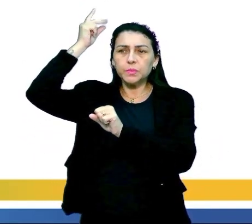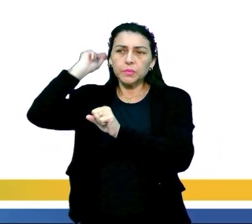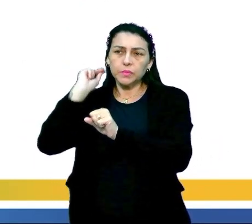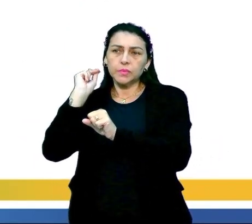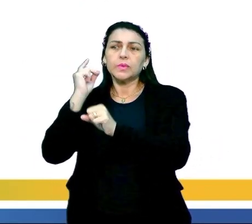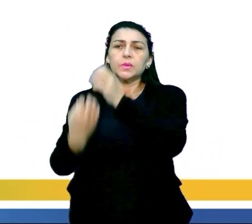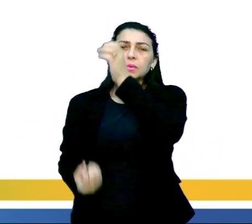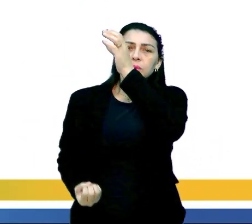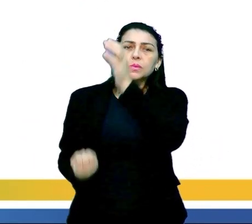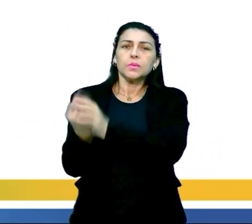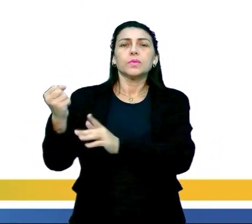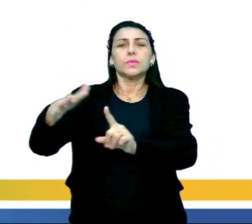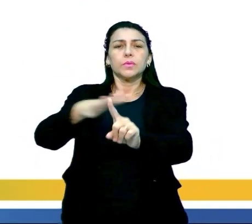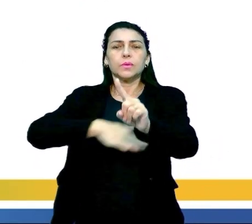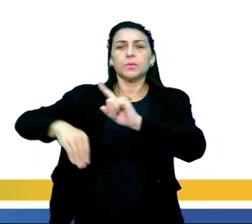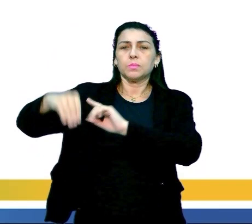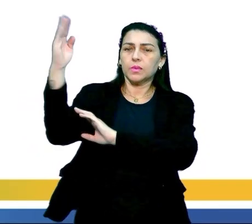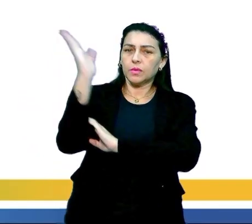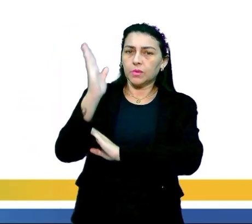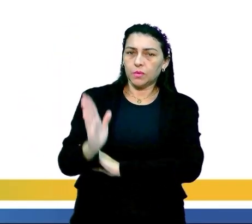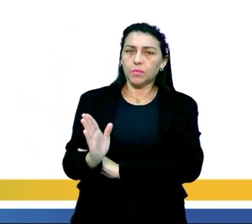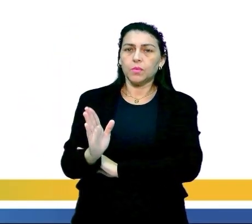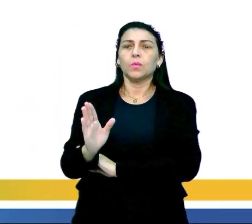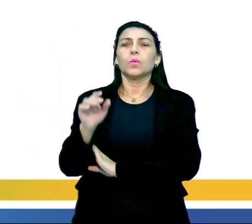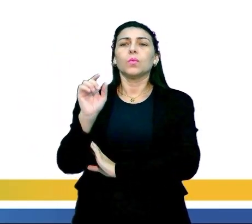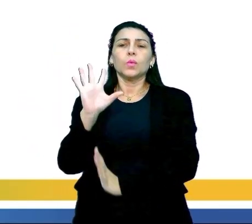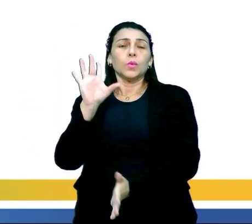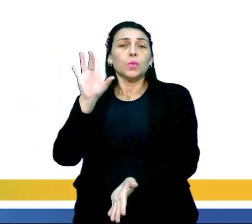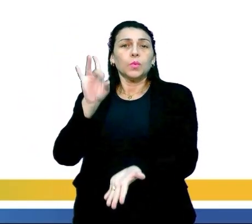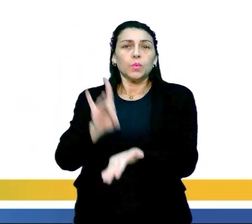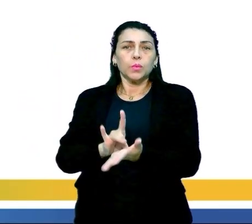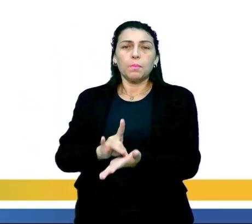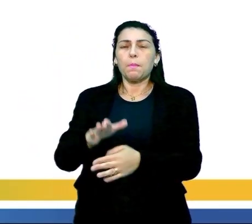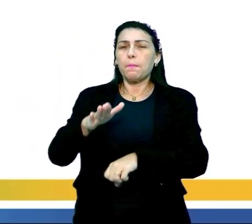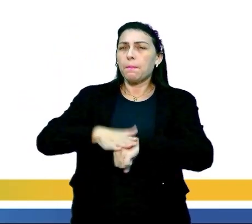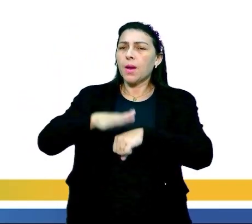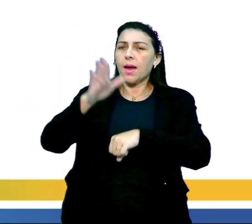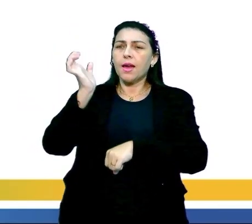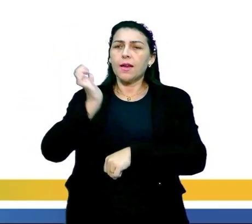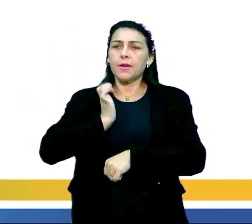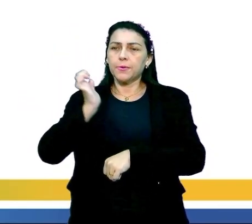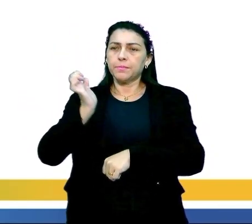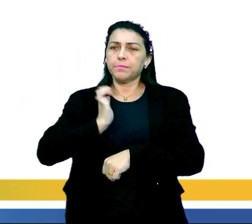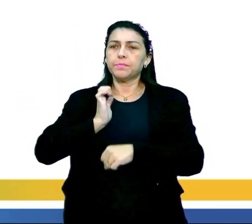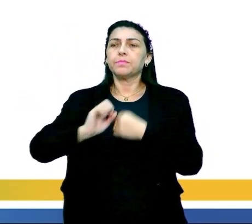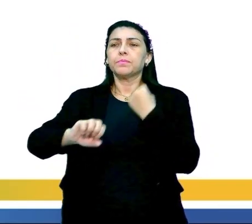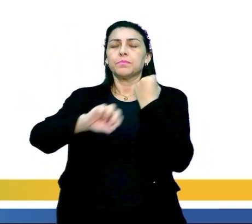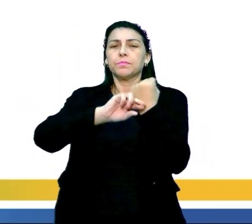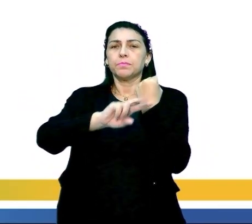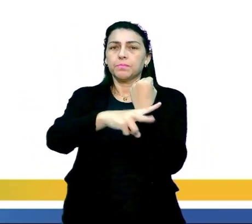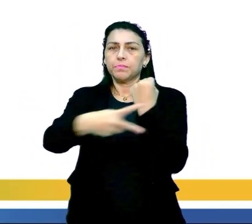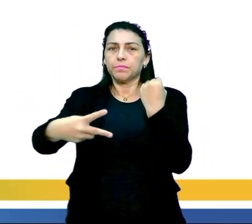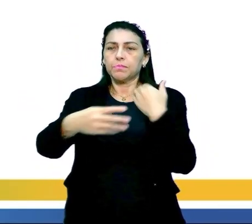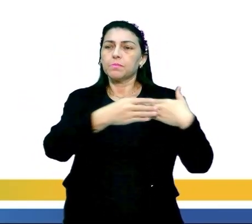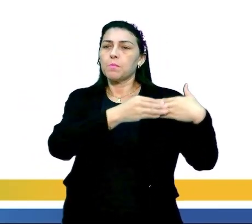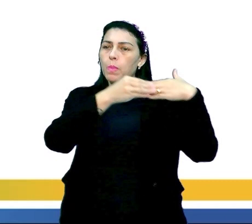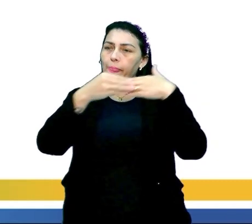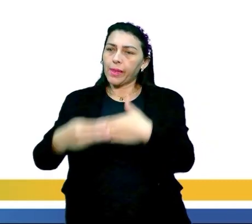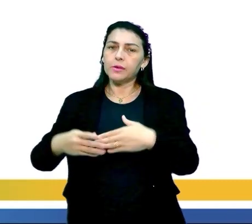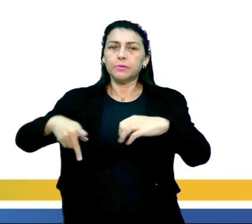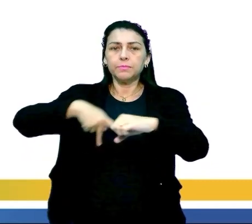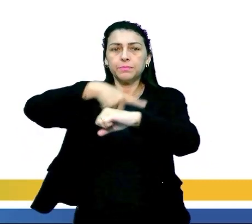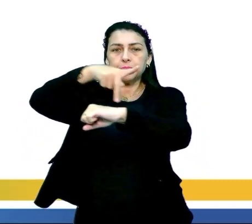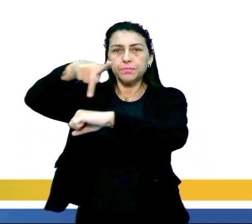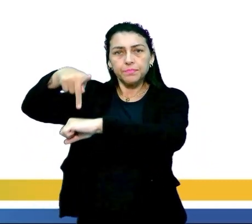nas origens da sociedade brasileira o fato dominante e mais rico em consequências, trazendo